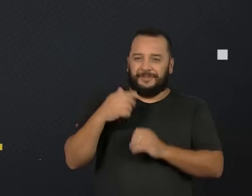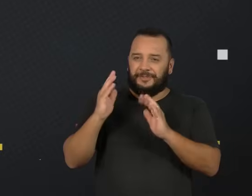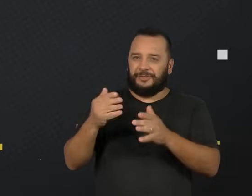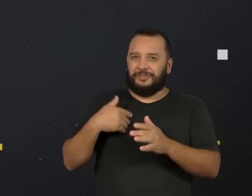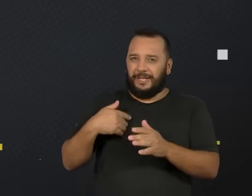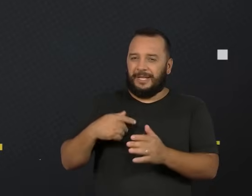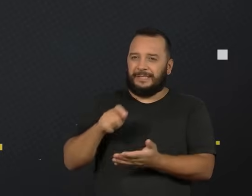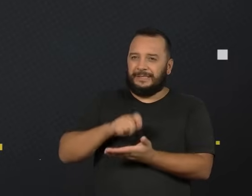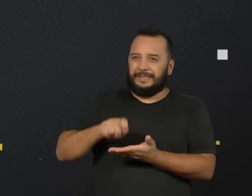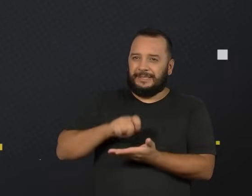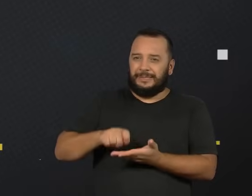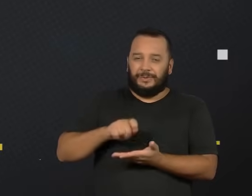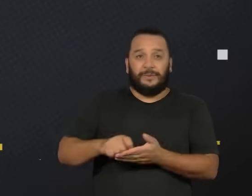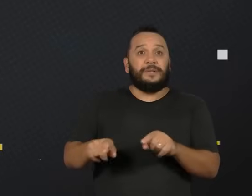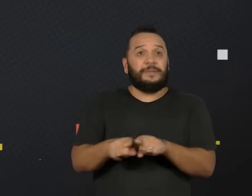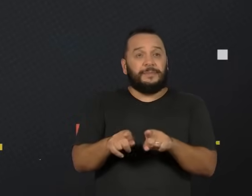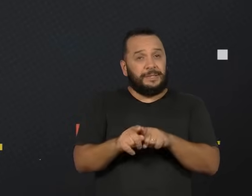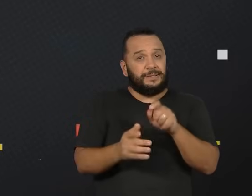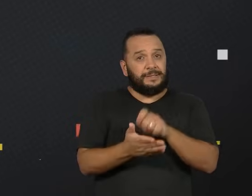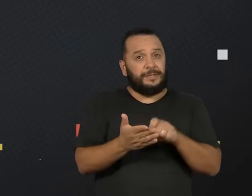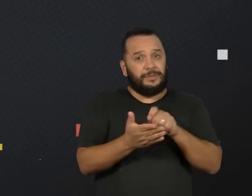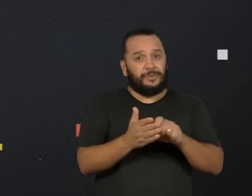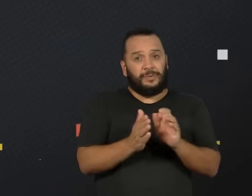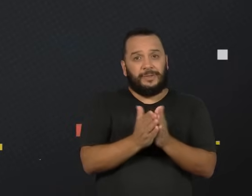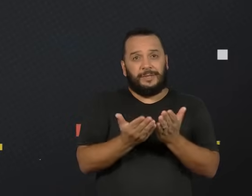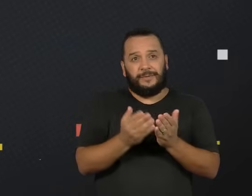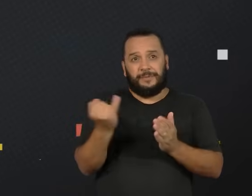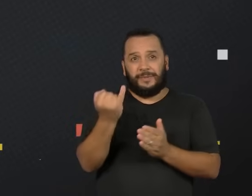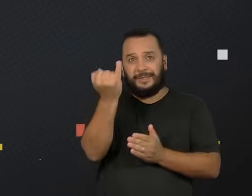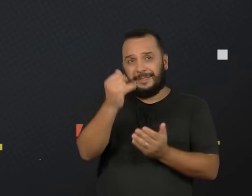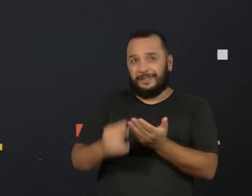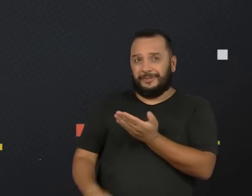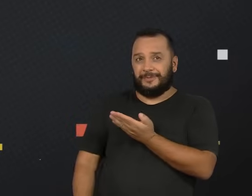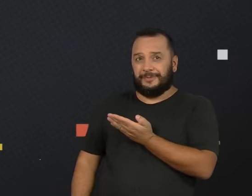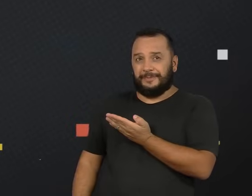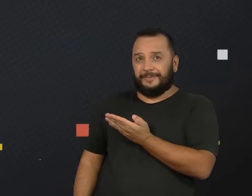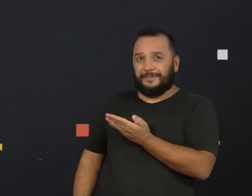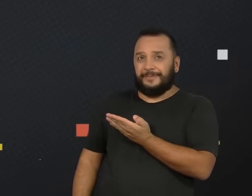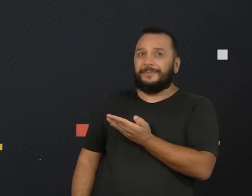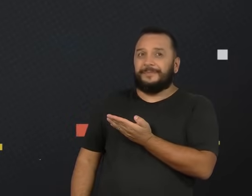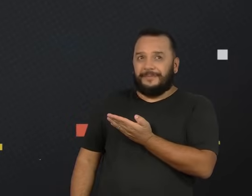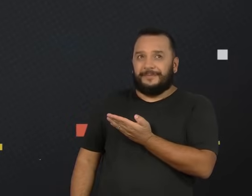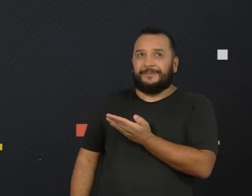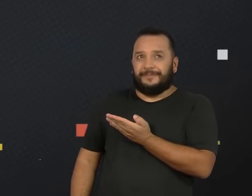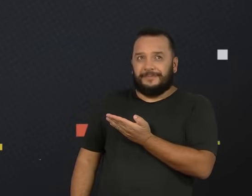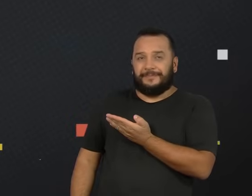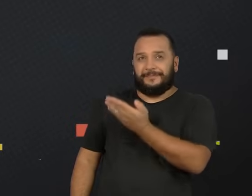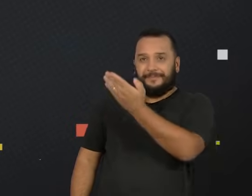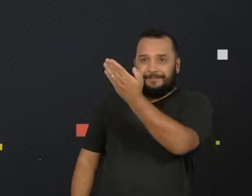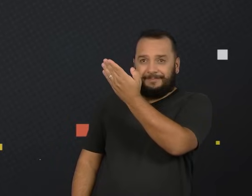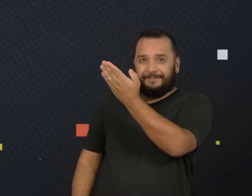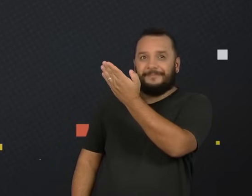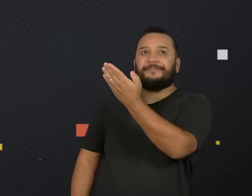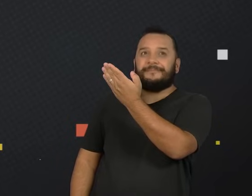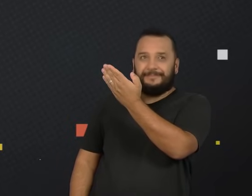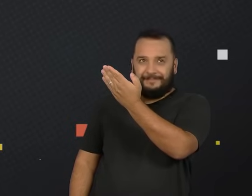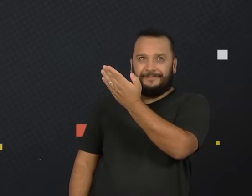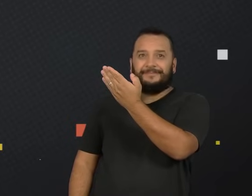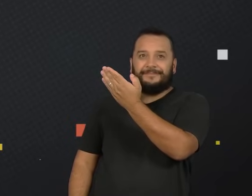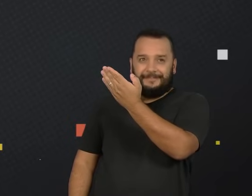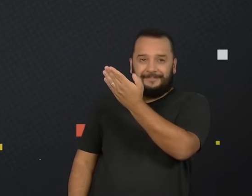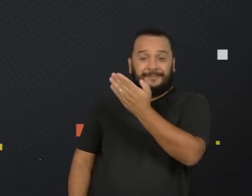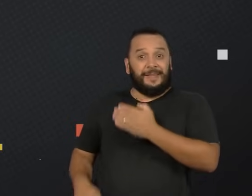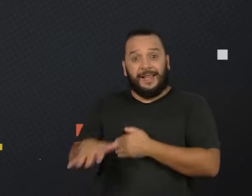letrista, escritor de obras fundamentais, como O Som e o Sentido, na música, Veneno Remédio, na